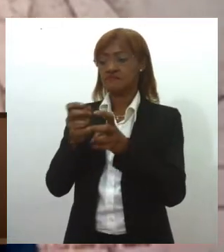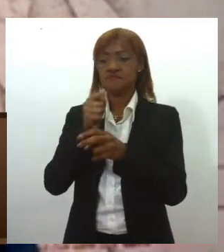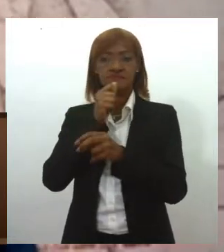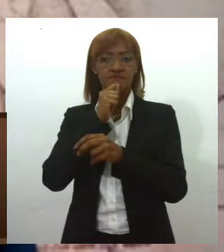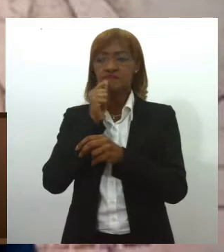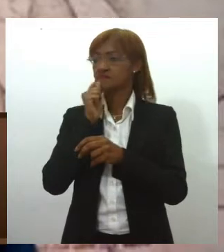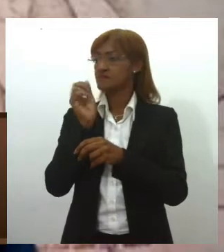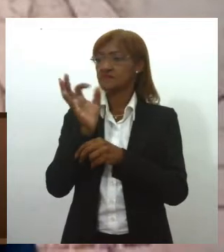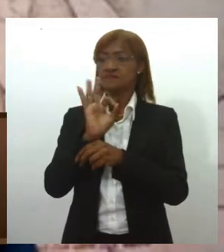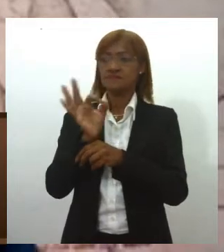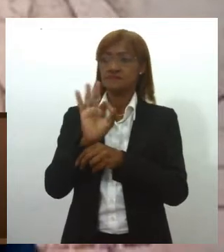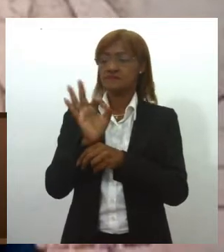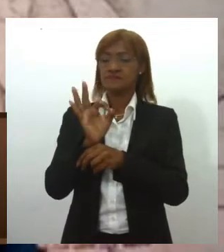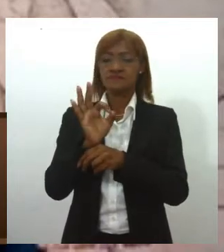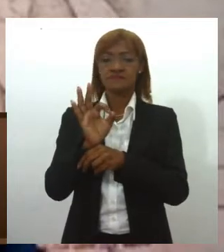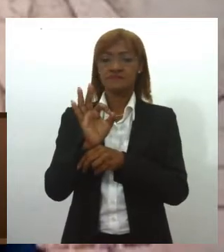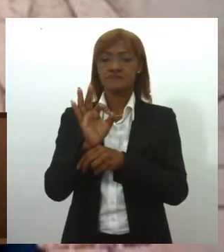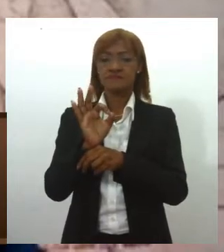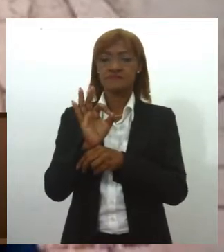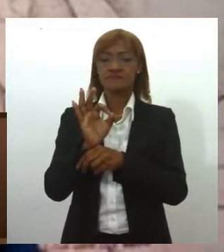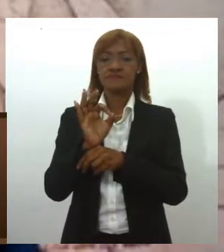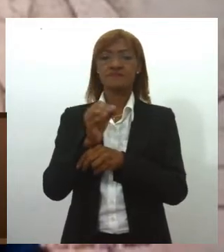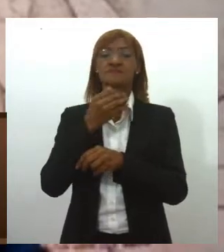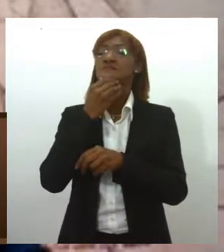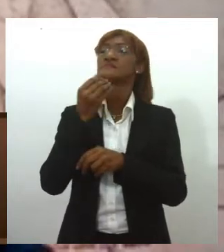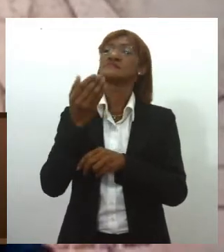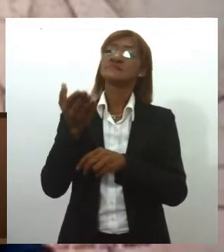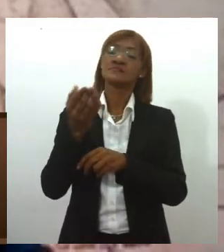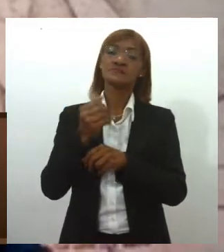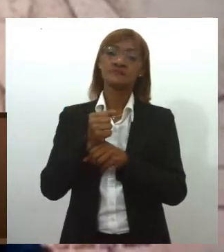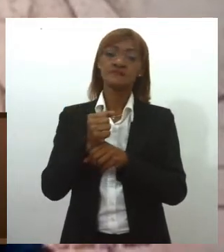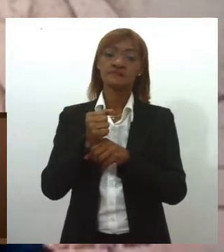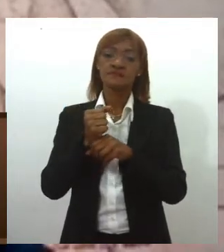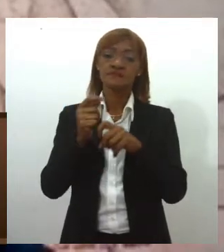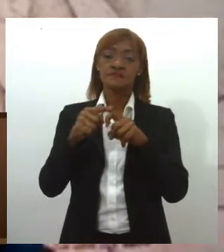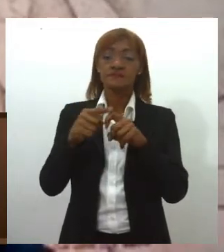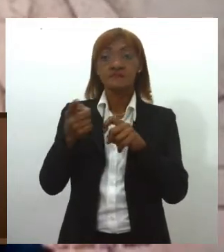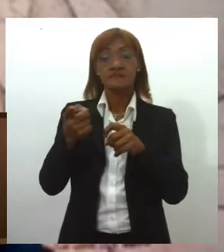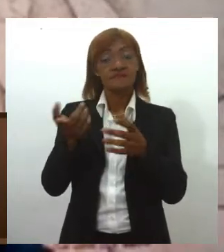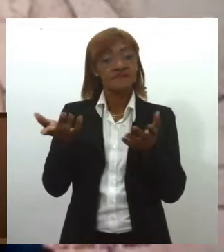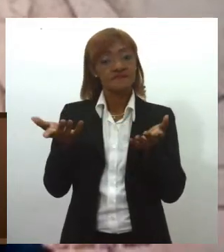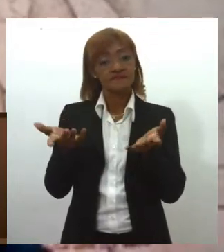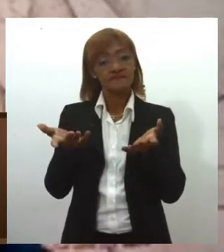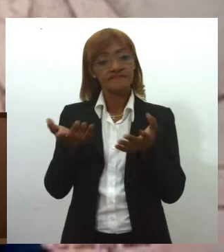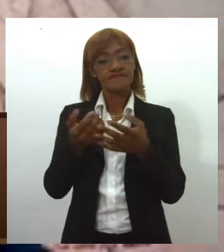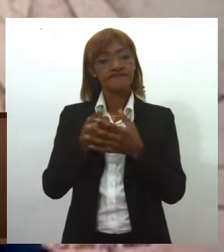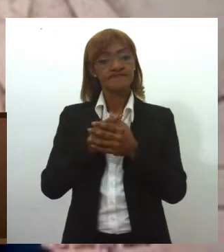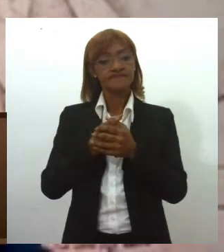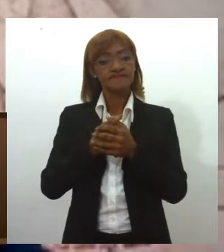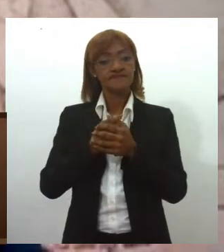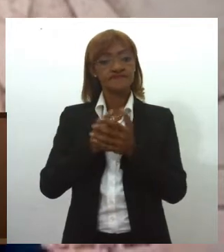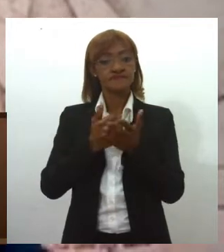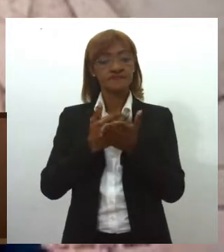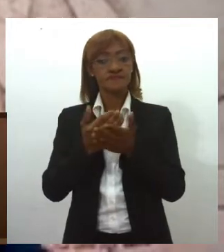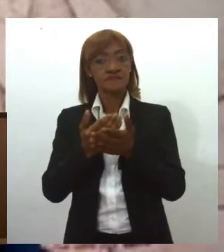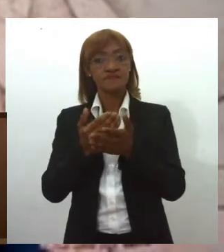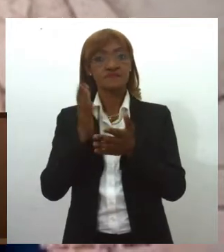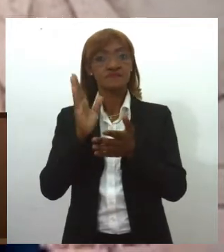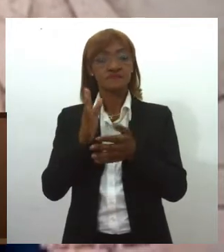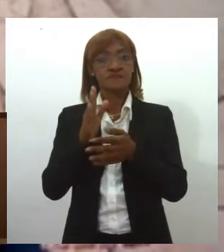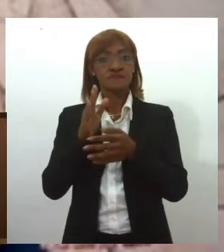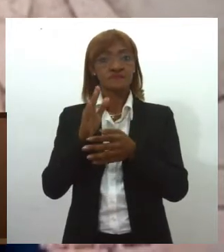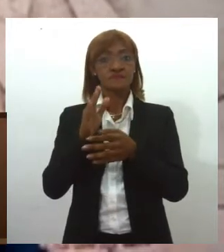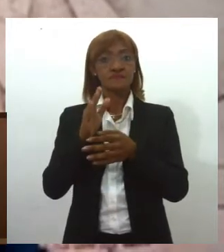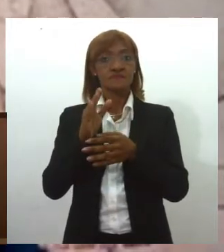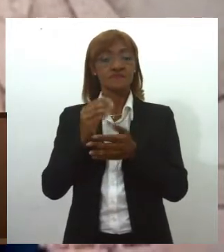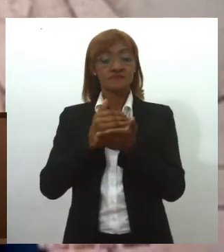percebe consultas com o urologista no início da atividade sexual do homem ou